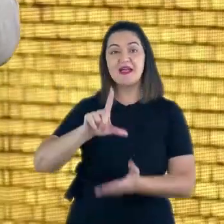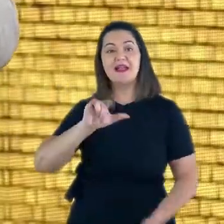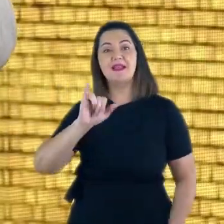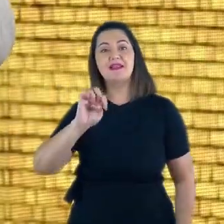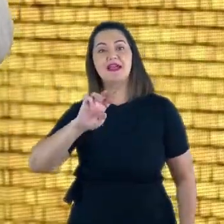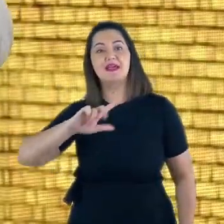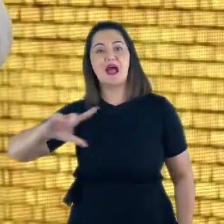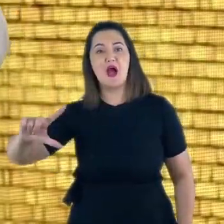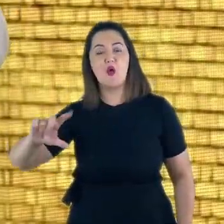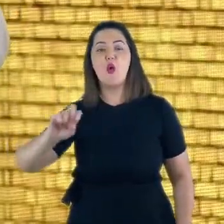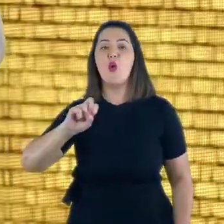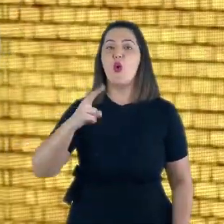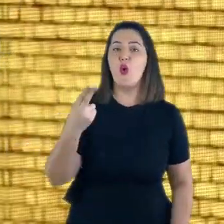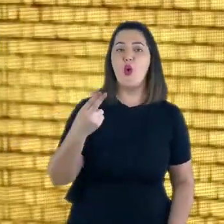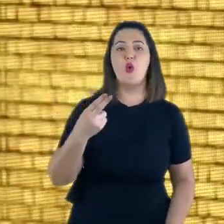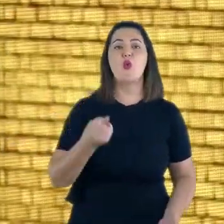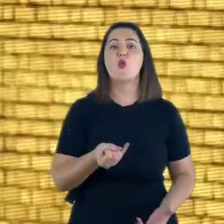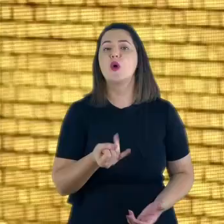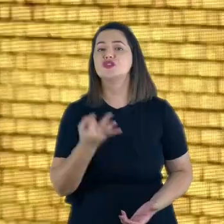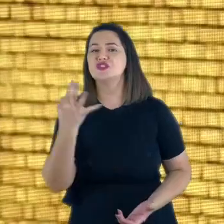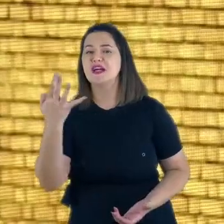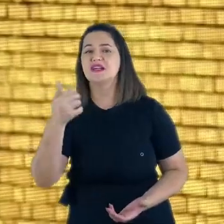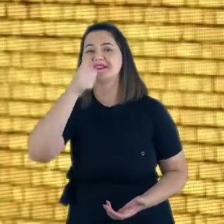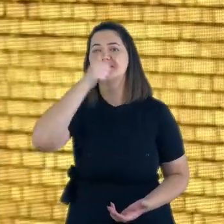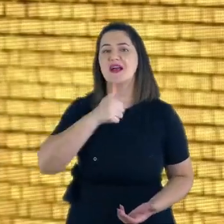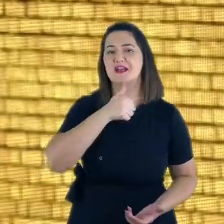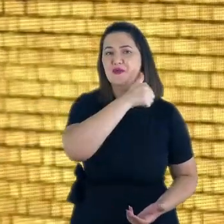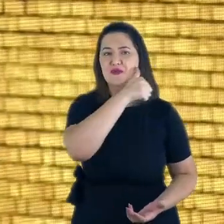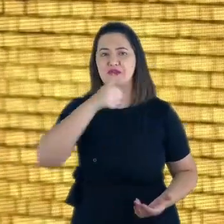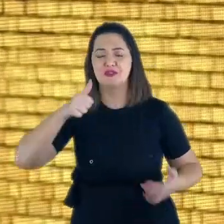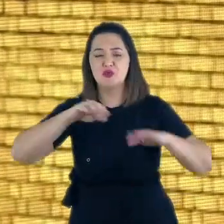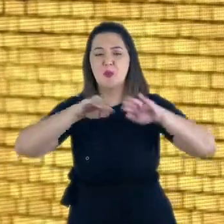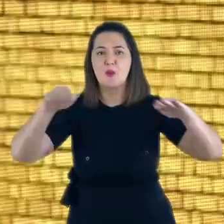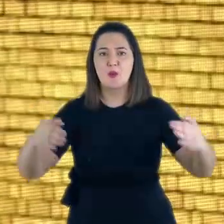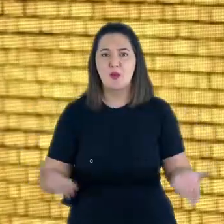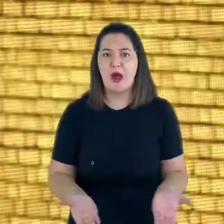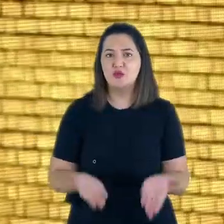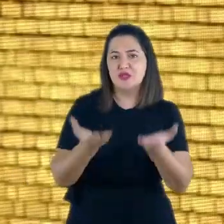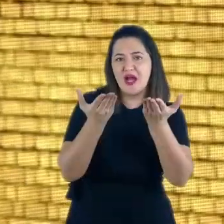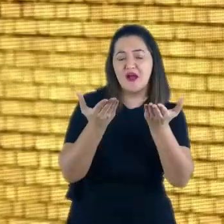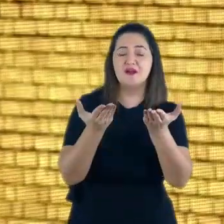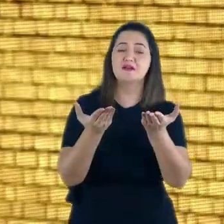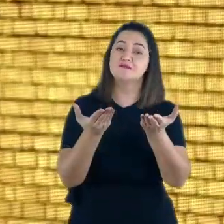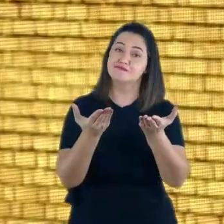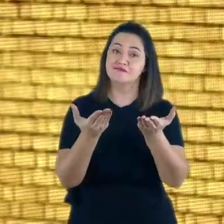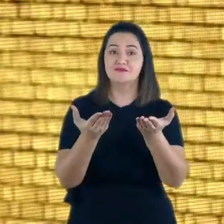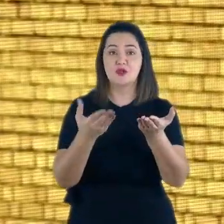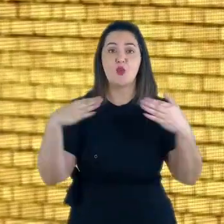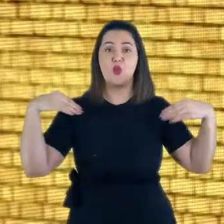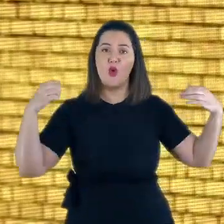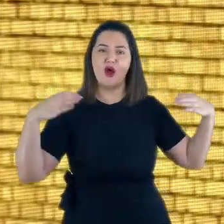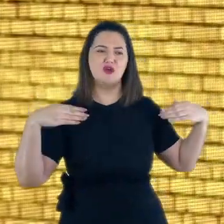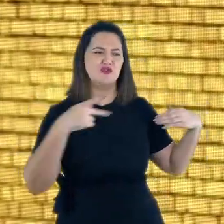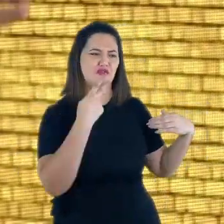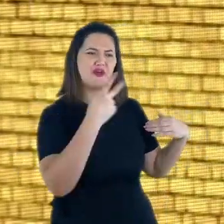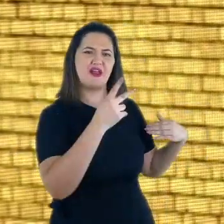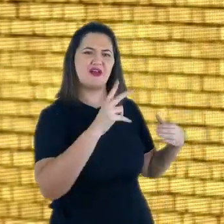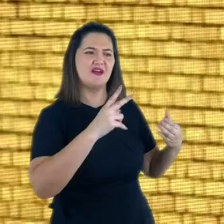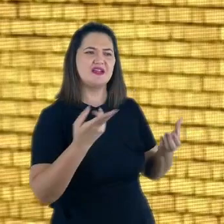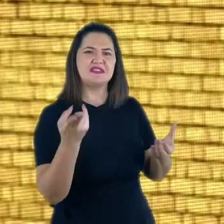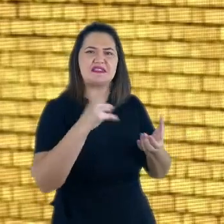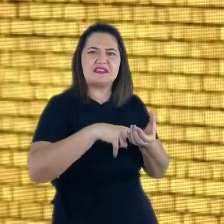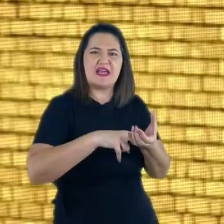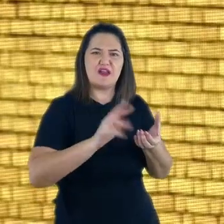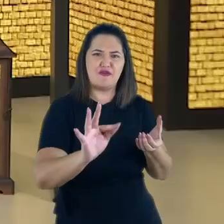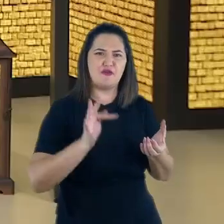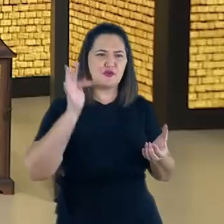sacrifícios diários no tabernáculo, conforme o entendimento de alguns teólogos, esta observação do anjo ficaria completamente fora de